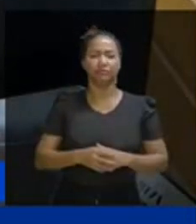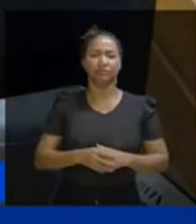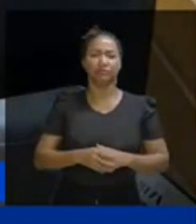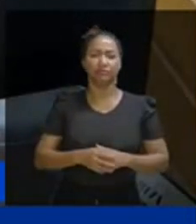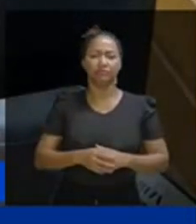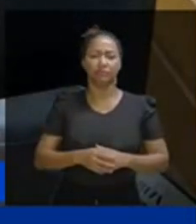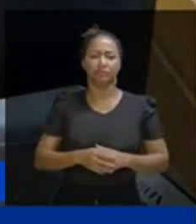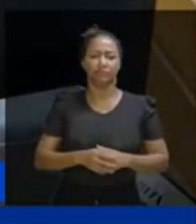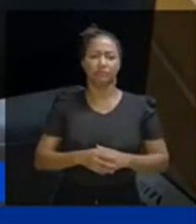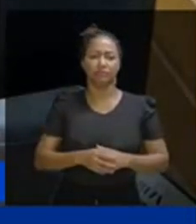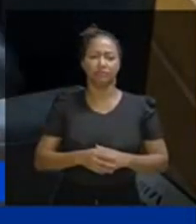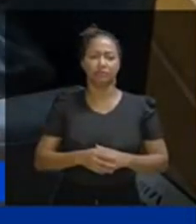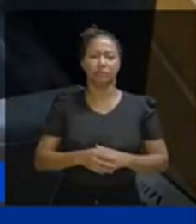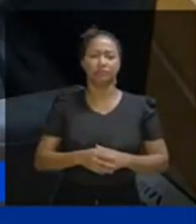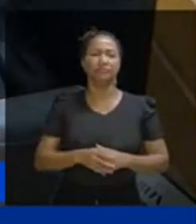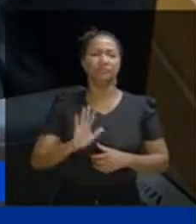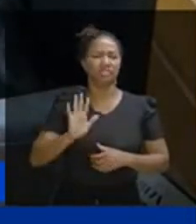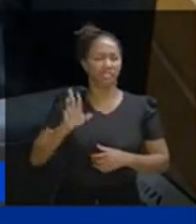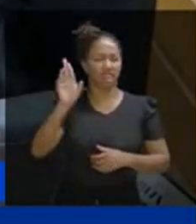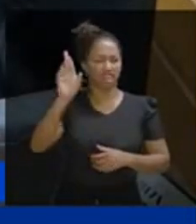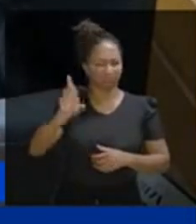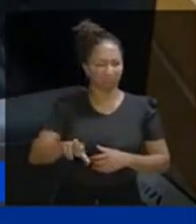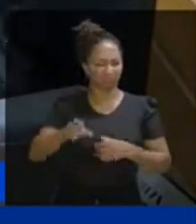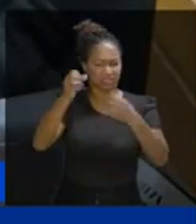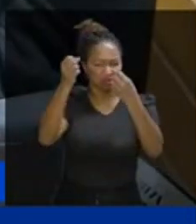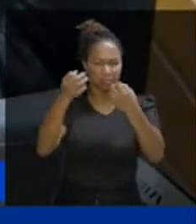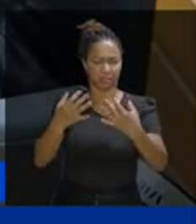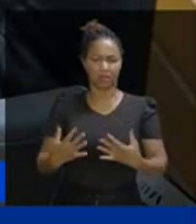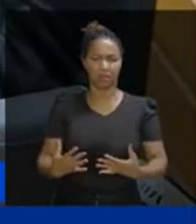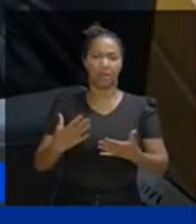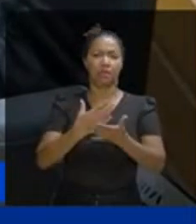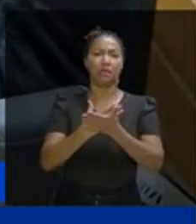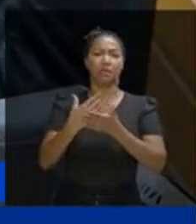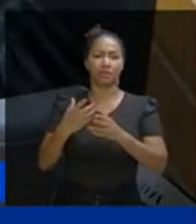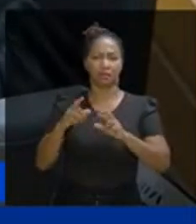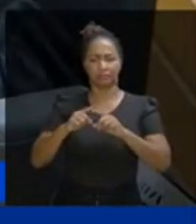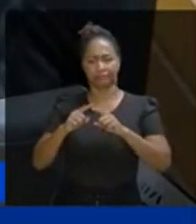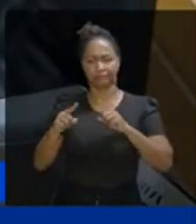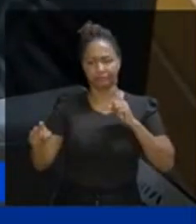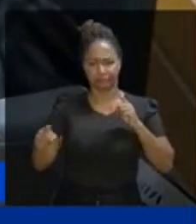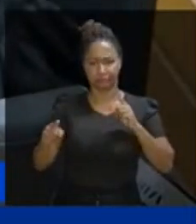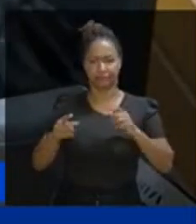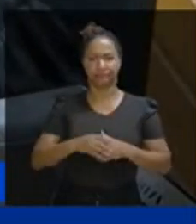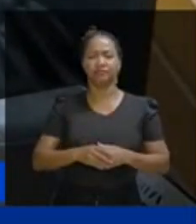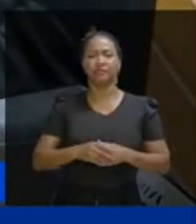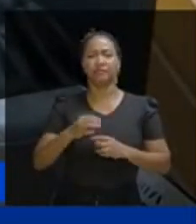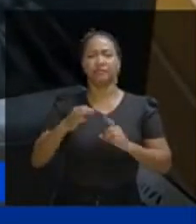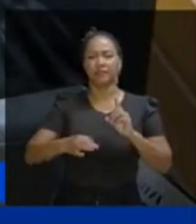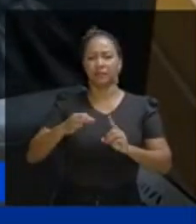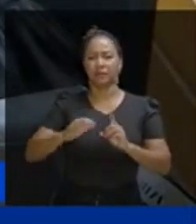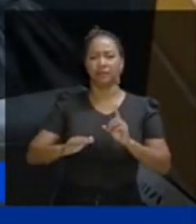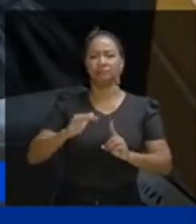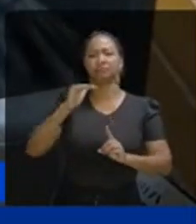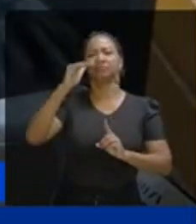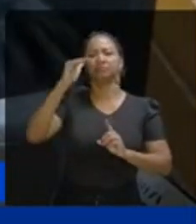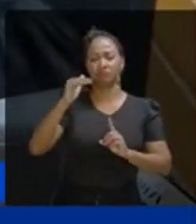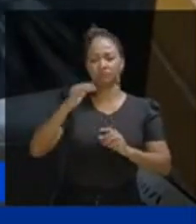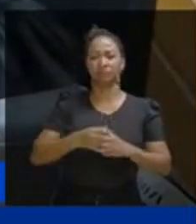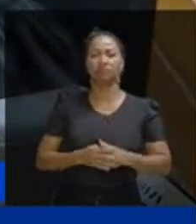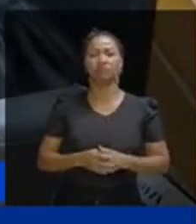longos, lisos. Usa leve maquiagem, batom rosa claro e traz toga preta. Desembargador Storck, e